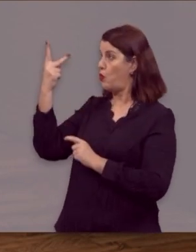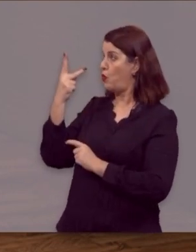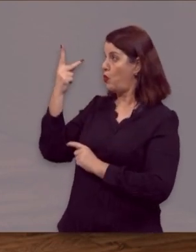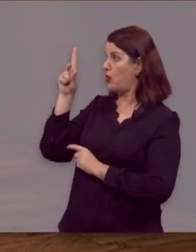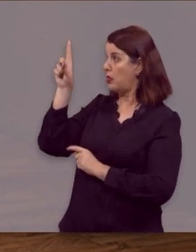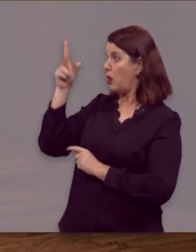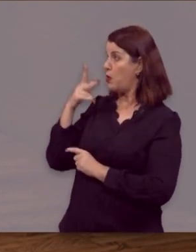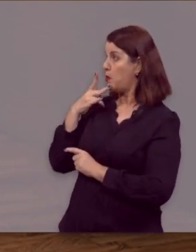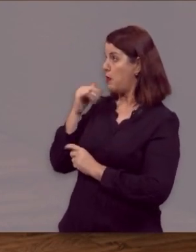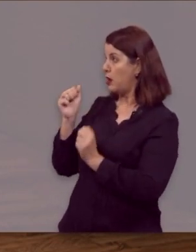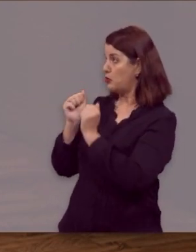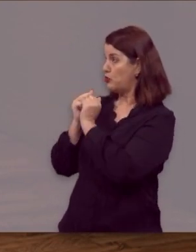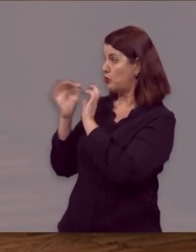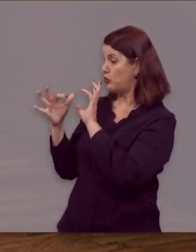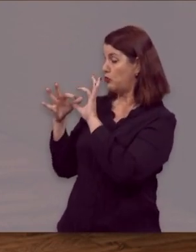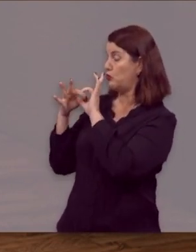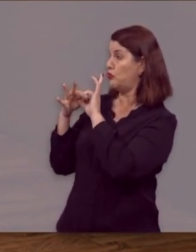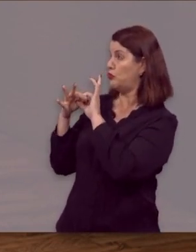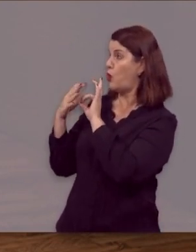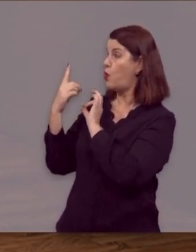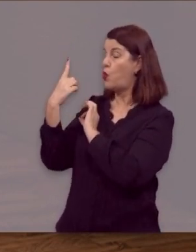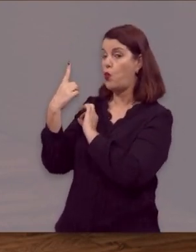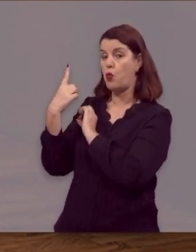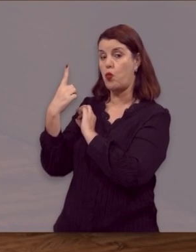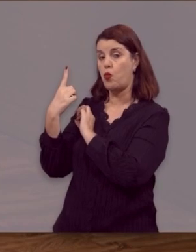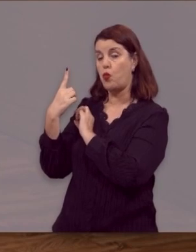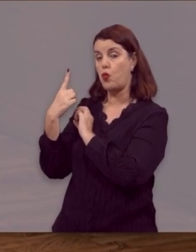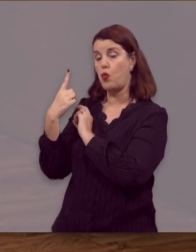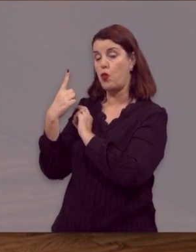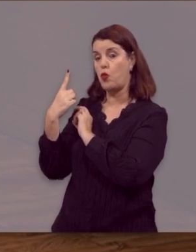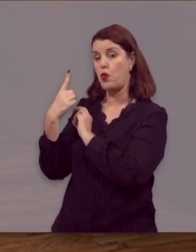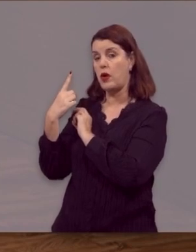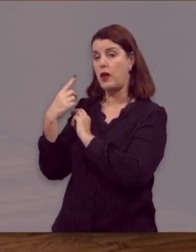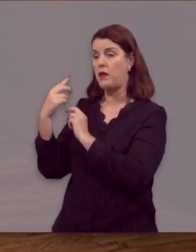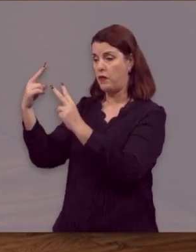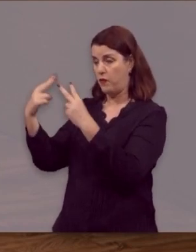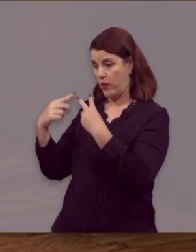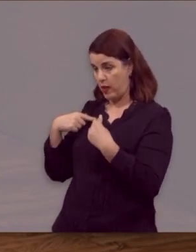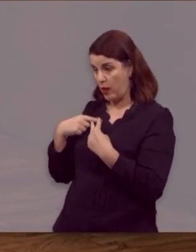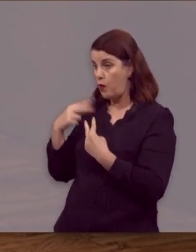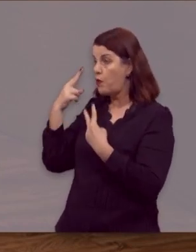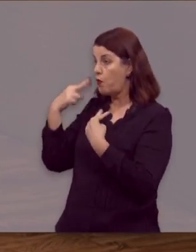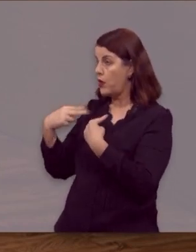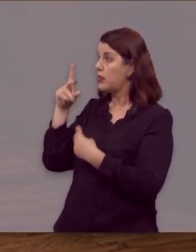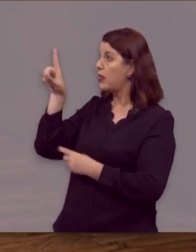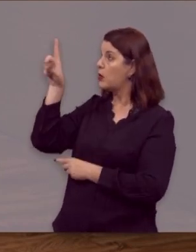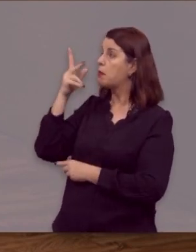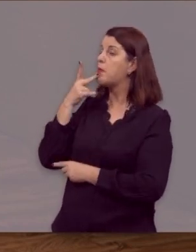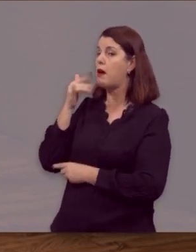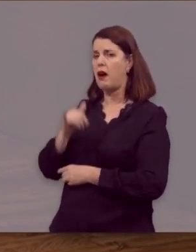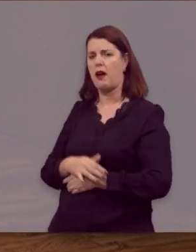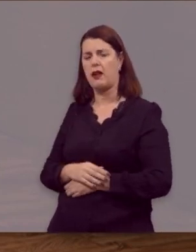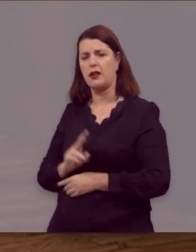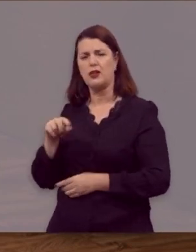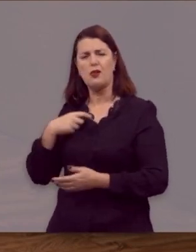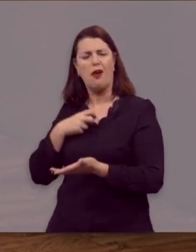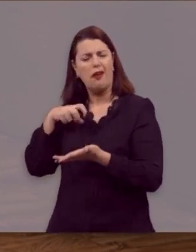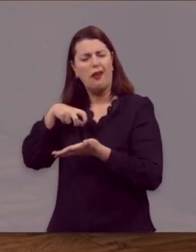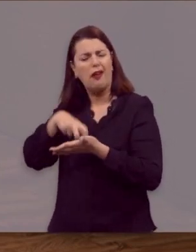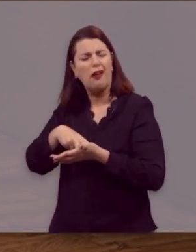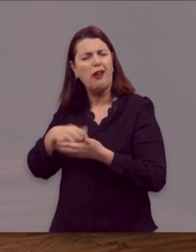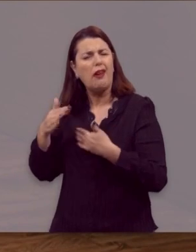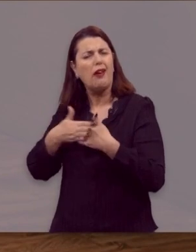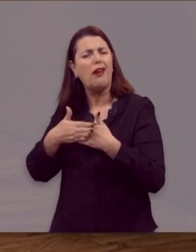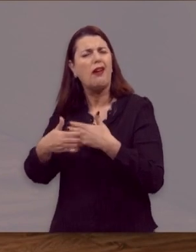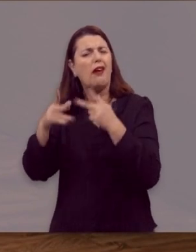um. Quem me vê a mim, vê o Pai. Só nos resta, portanto, curvarmos-nos aos seus pés, como